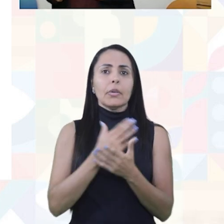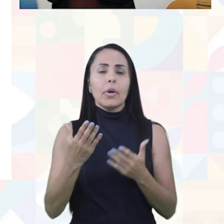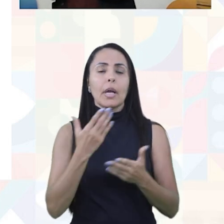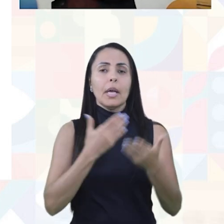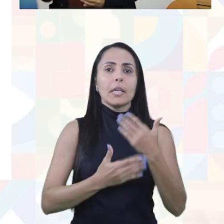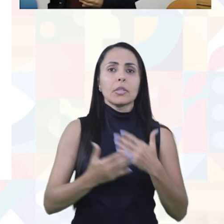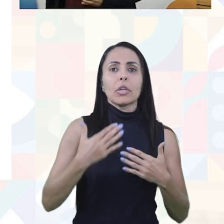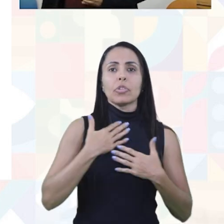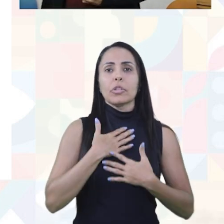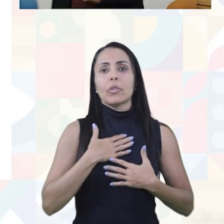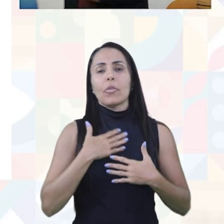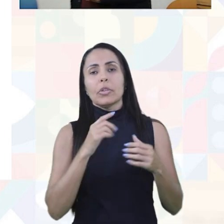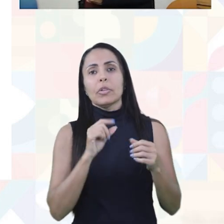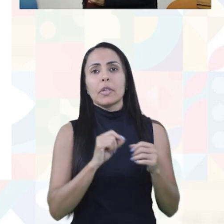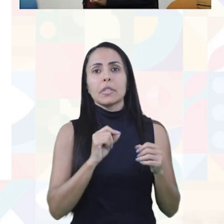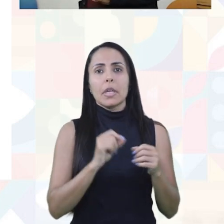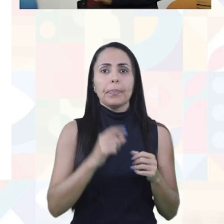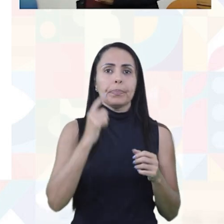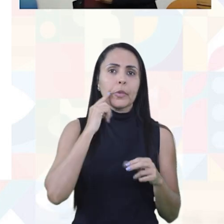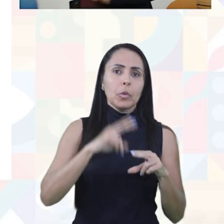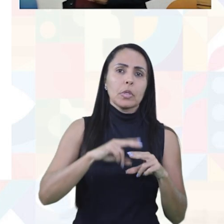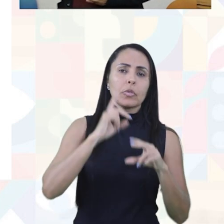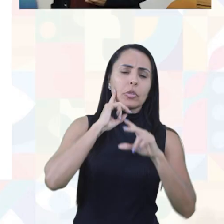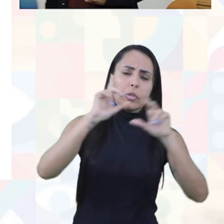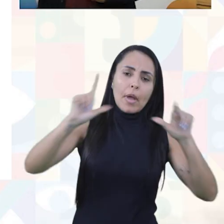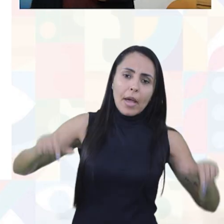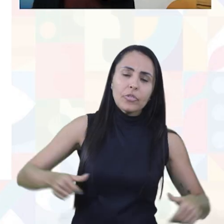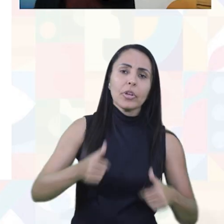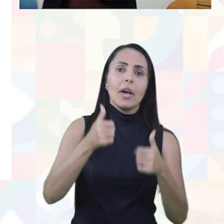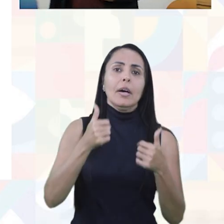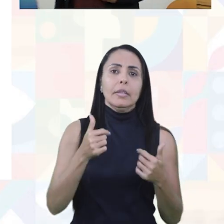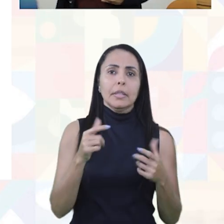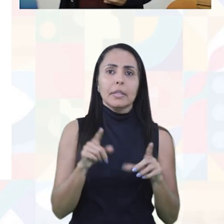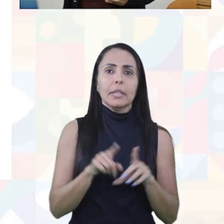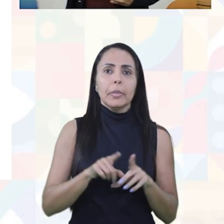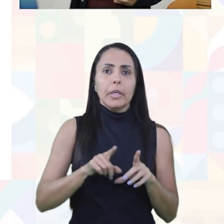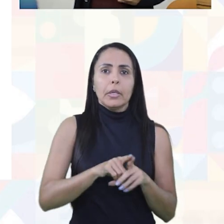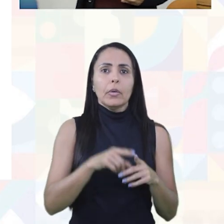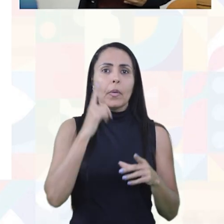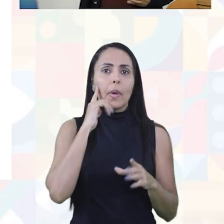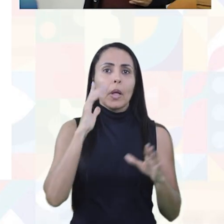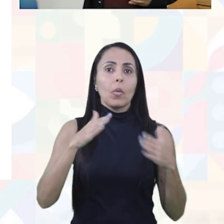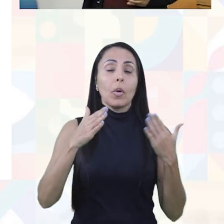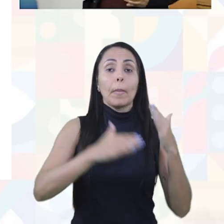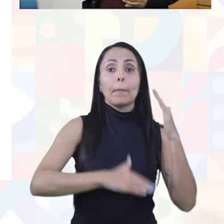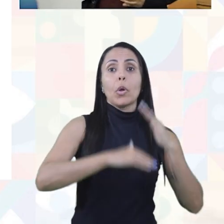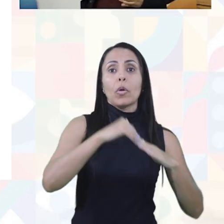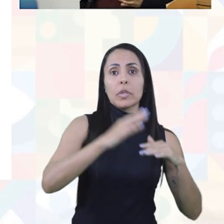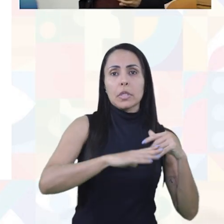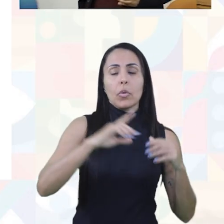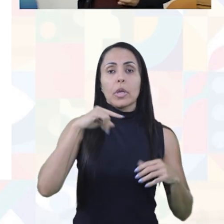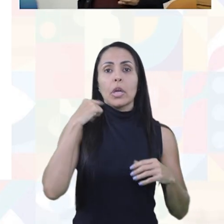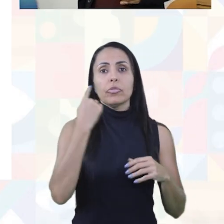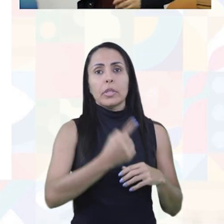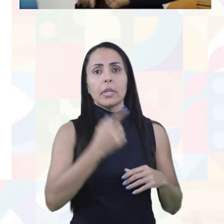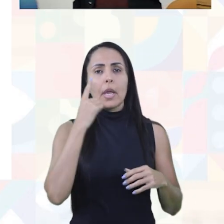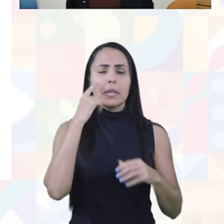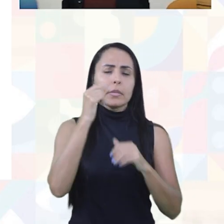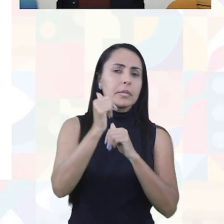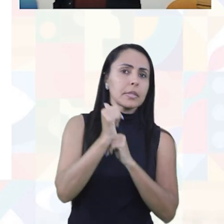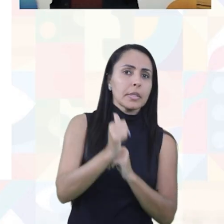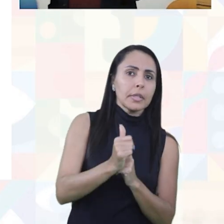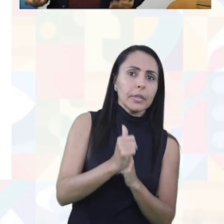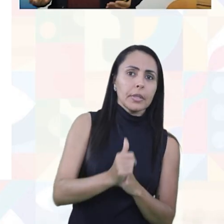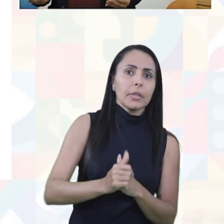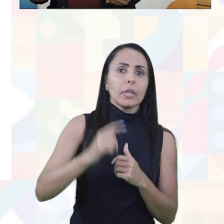gosta de fazer, né? Por isso que quando a gente resgata, né? Quando a gente está definindo qual profissão a gente quer seguir, ou quando a